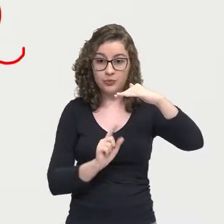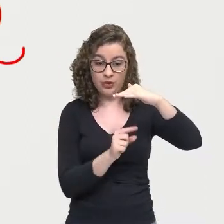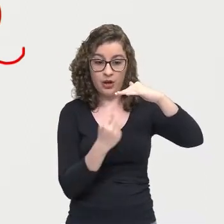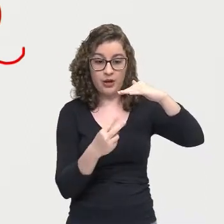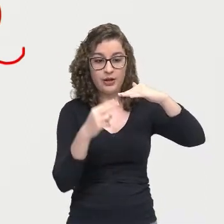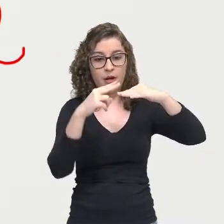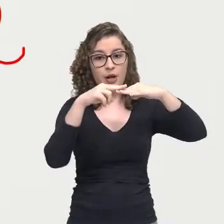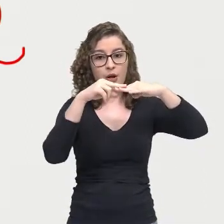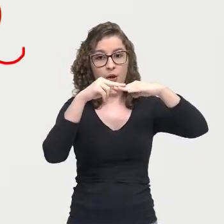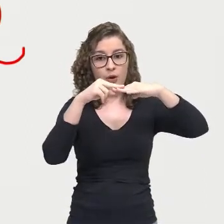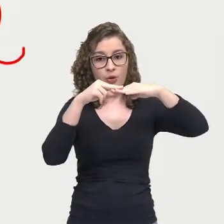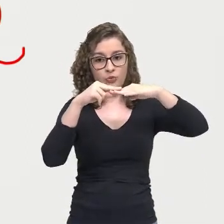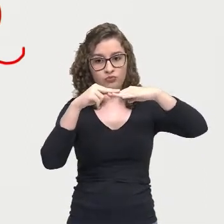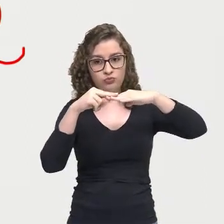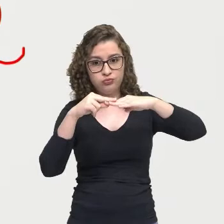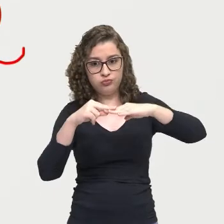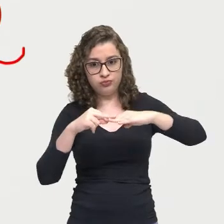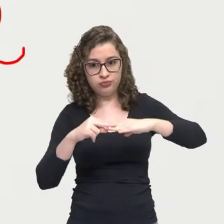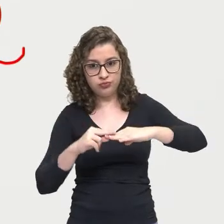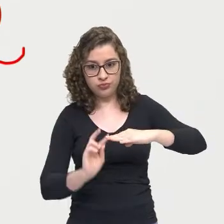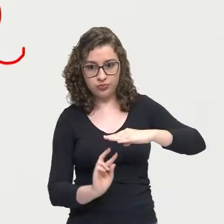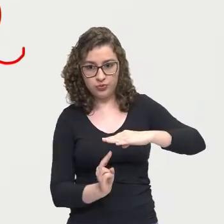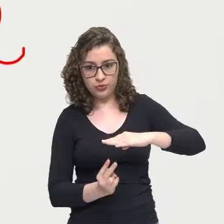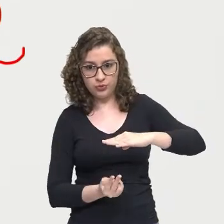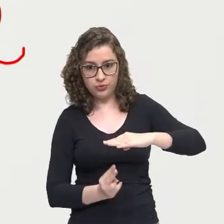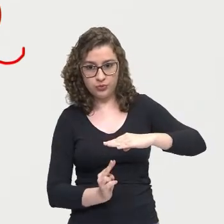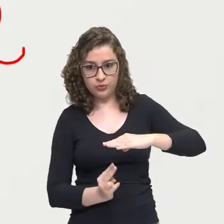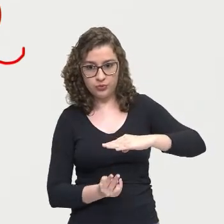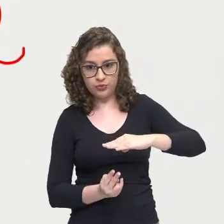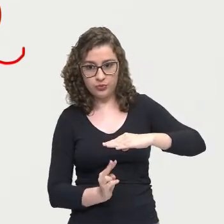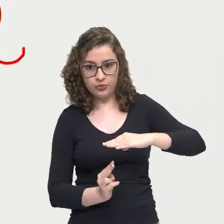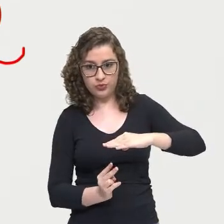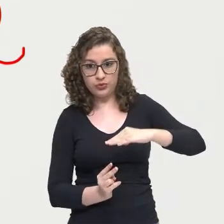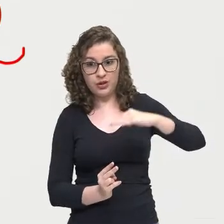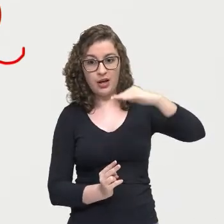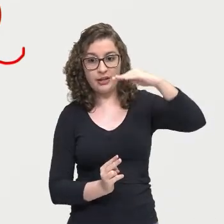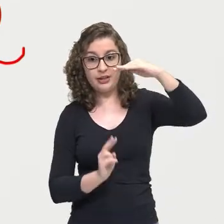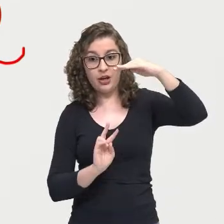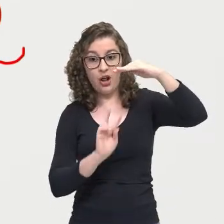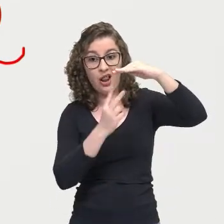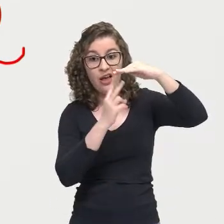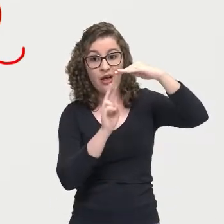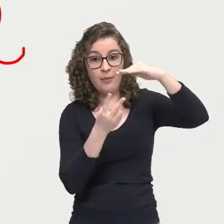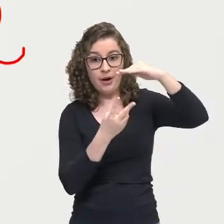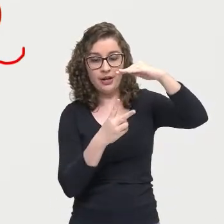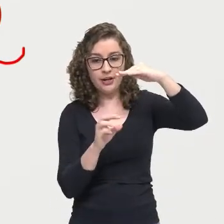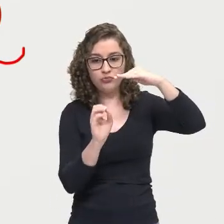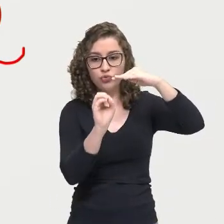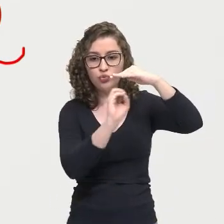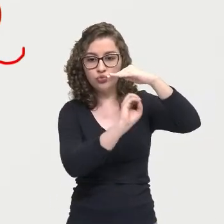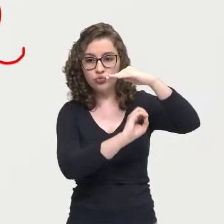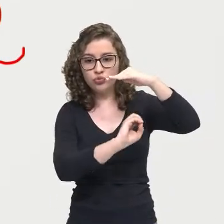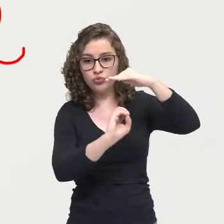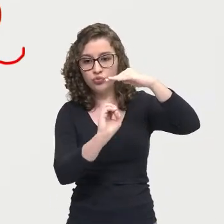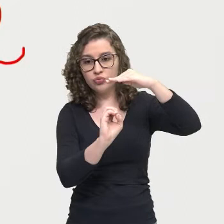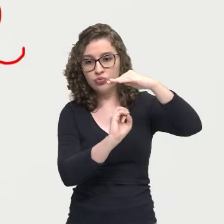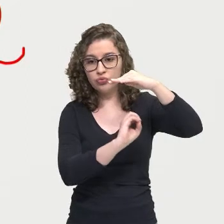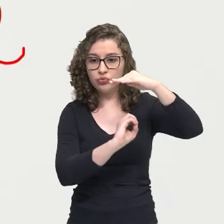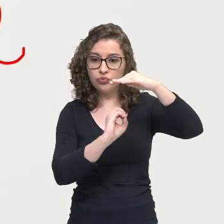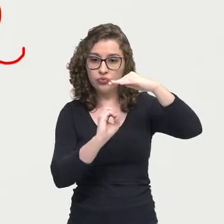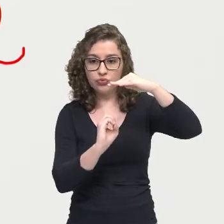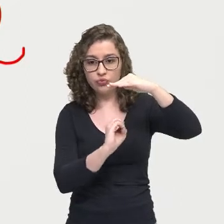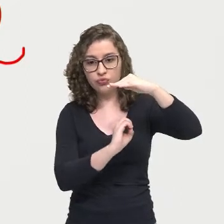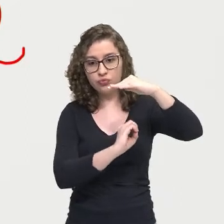aumentou a pressão, né? Diminuindo o volume, não foi? E aí, o que aconteceu com essas partículas? Elas